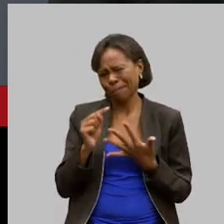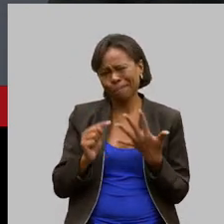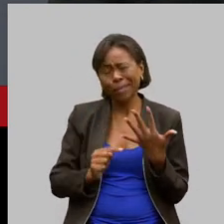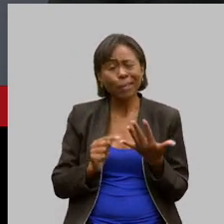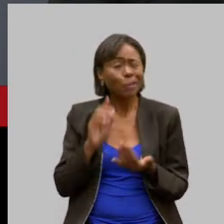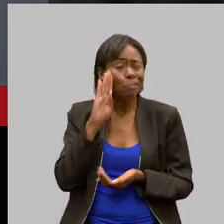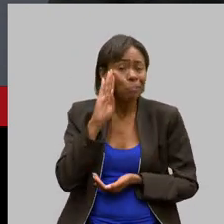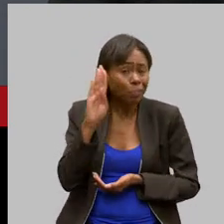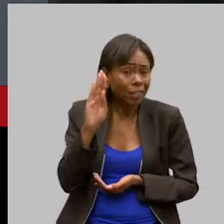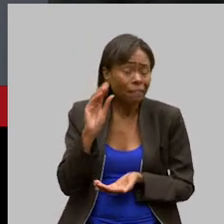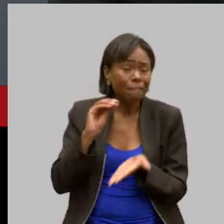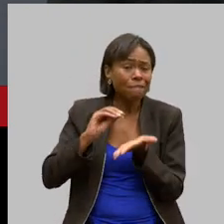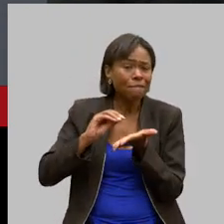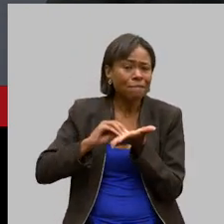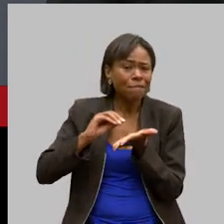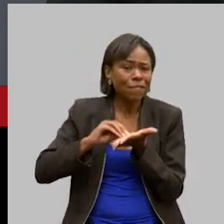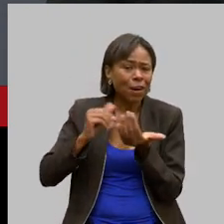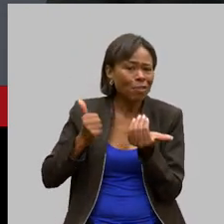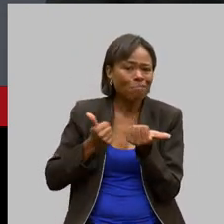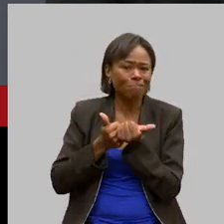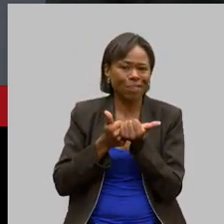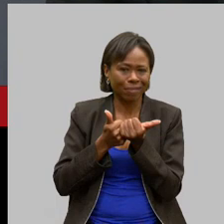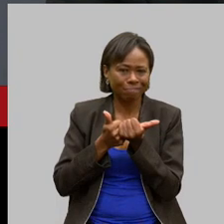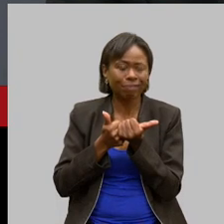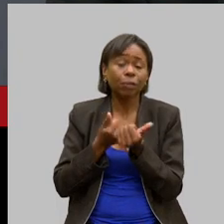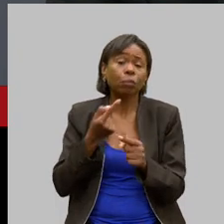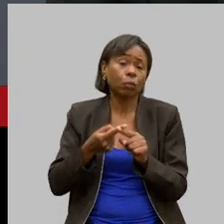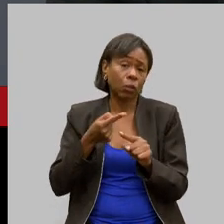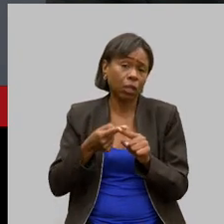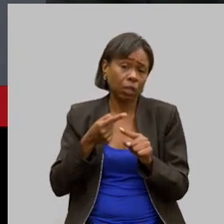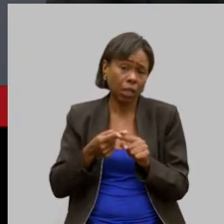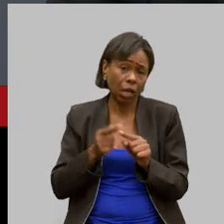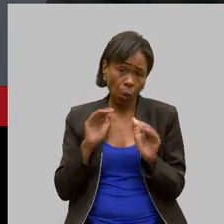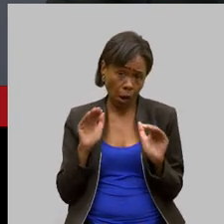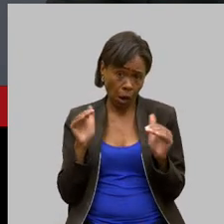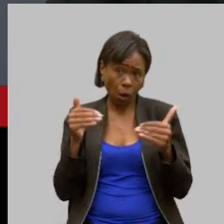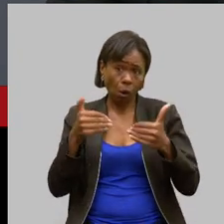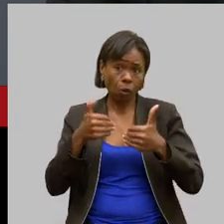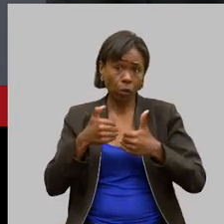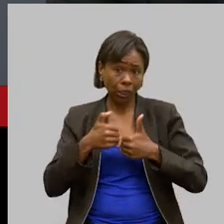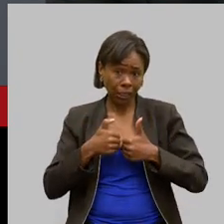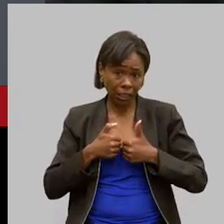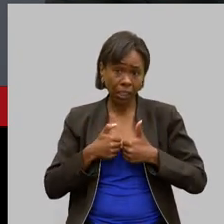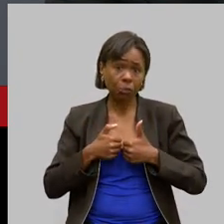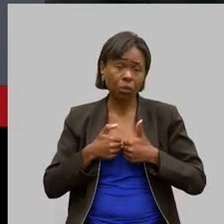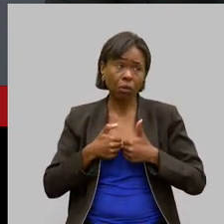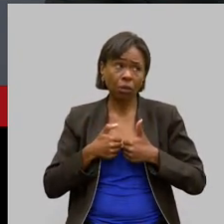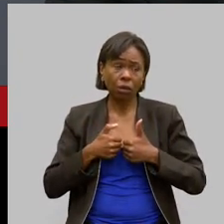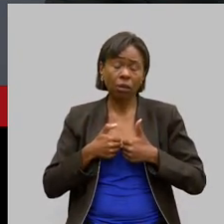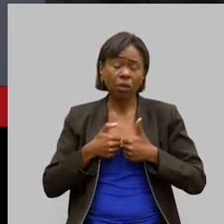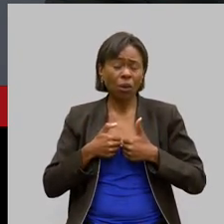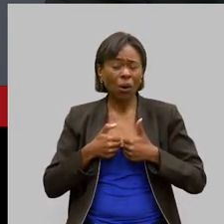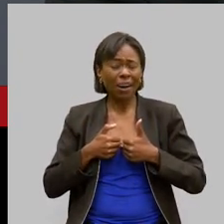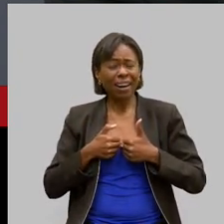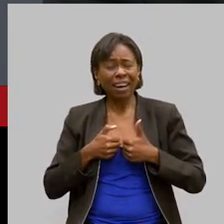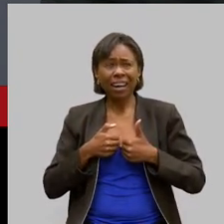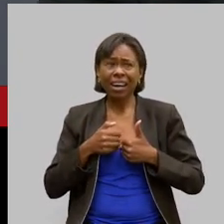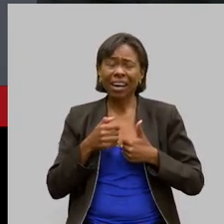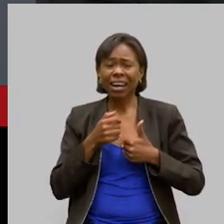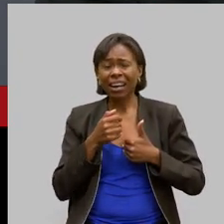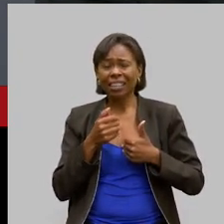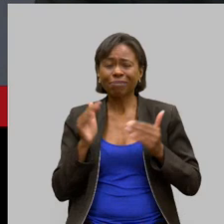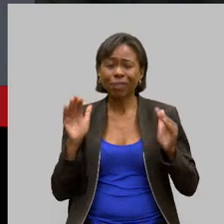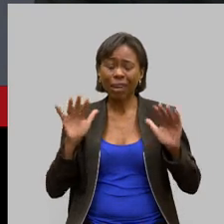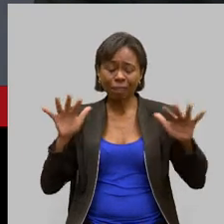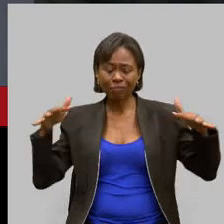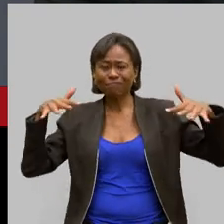apoio porque o autismo ele é uma causa ainda com pouca visibilidade mas graças a Deus temos